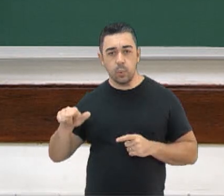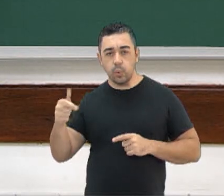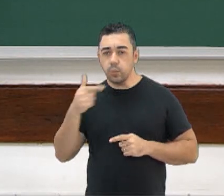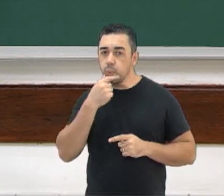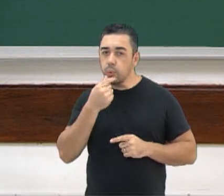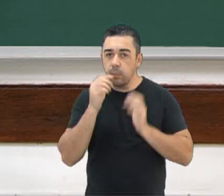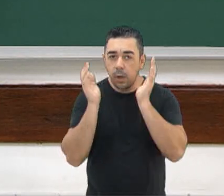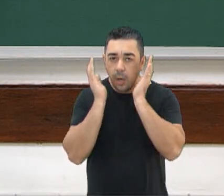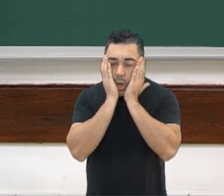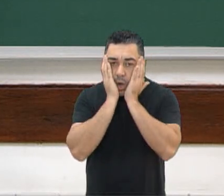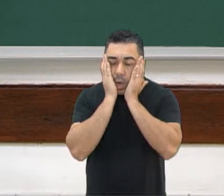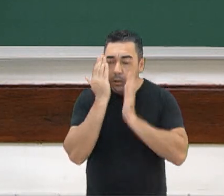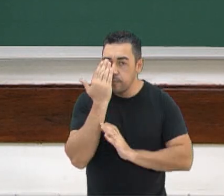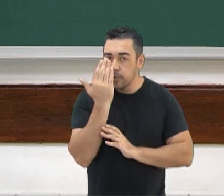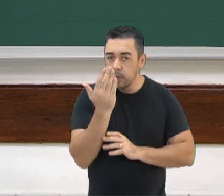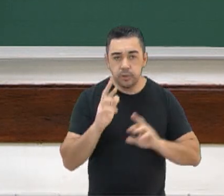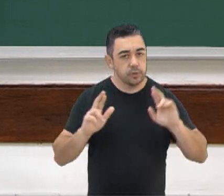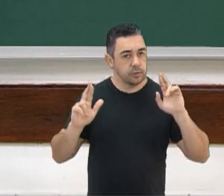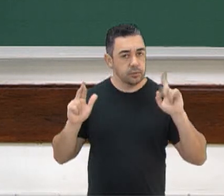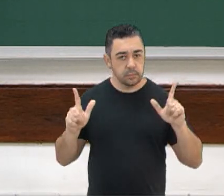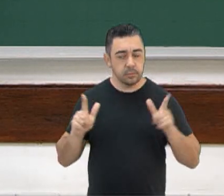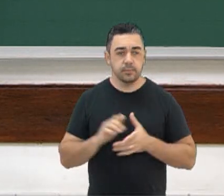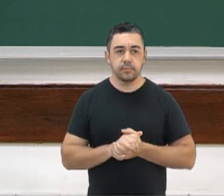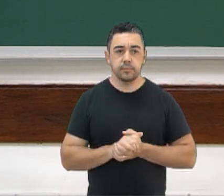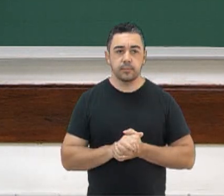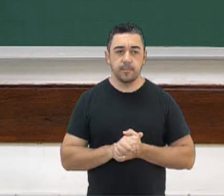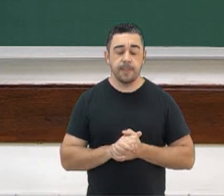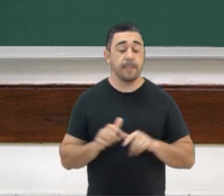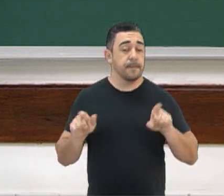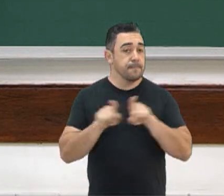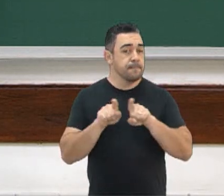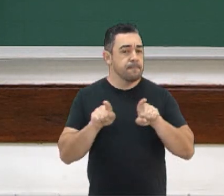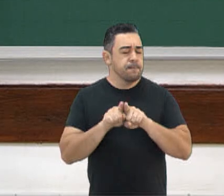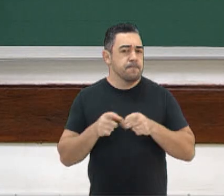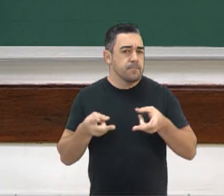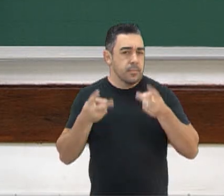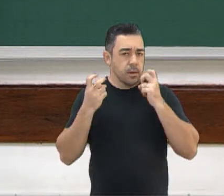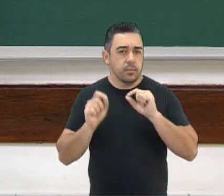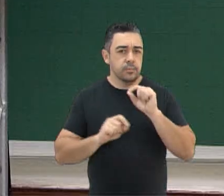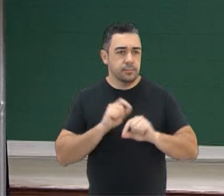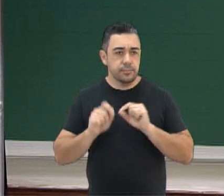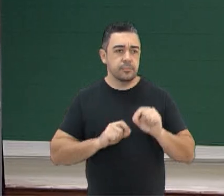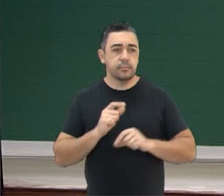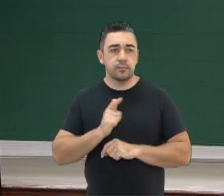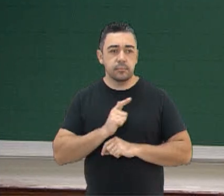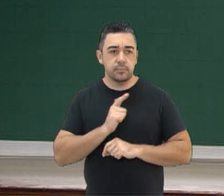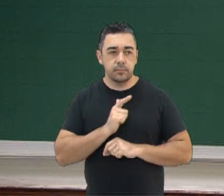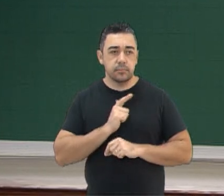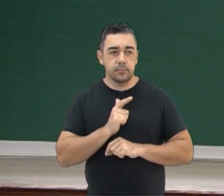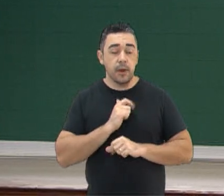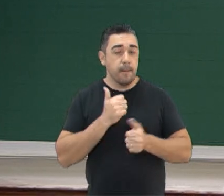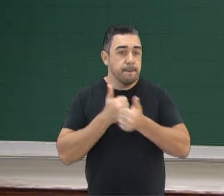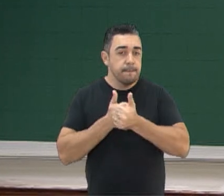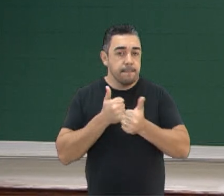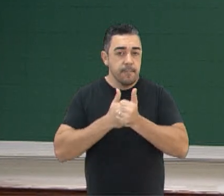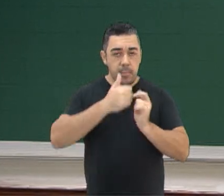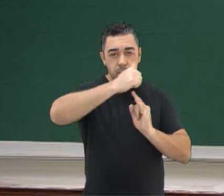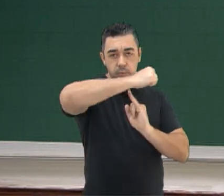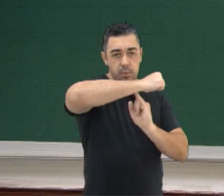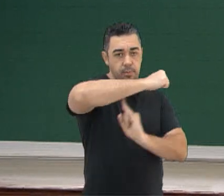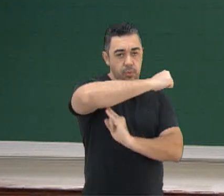é apresentado o personagem principal. Vamos levar em conta também que eles estão ao lado da